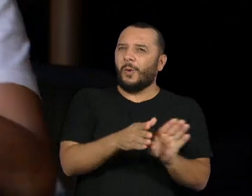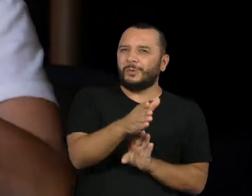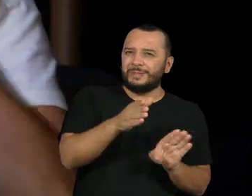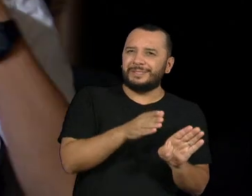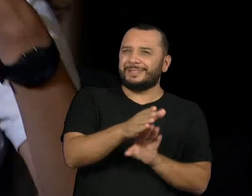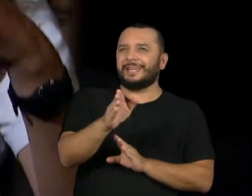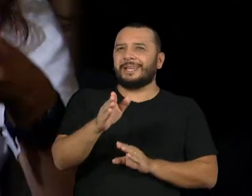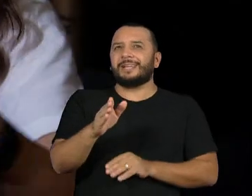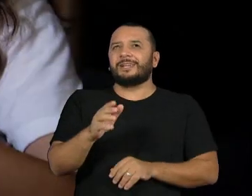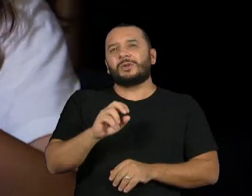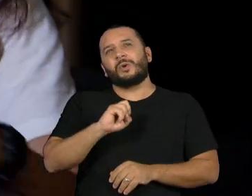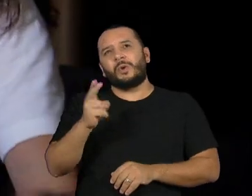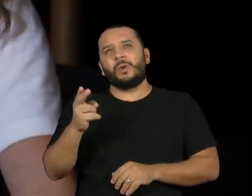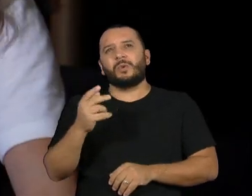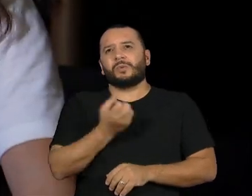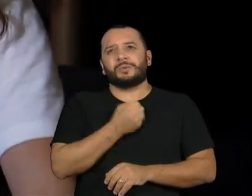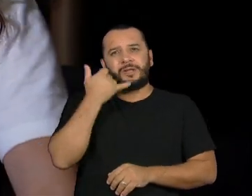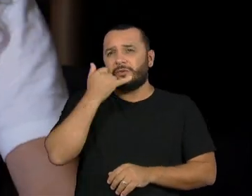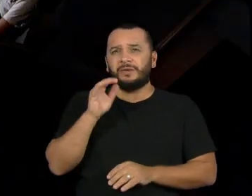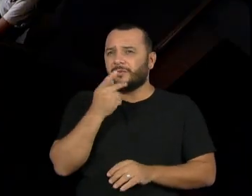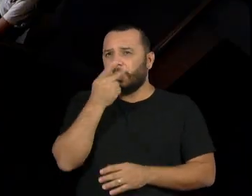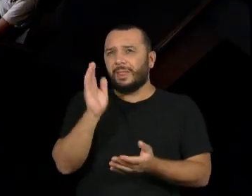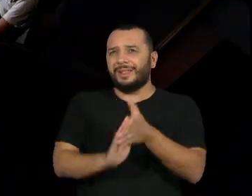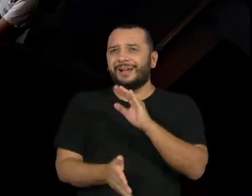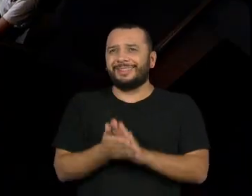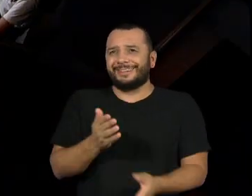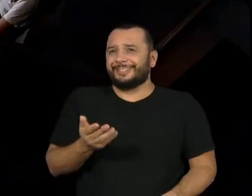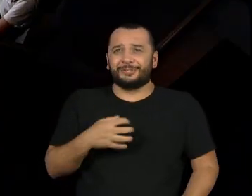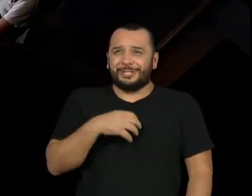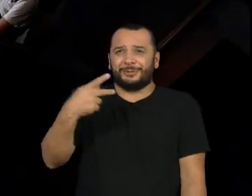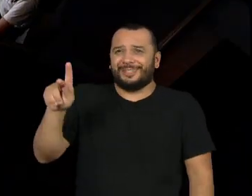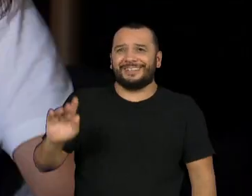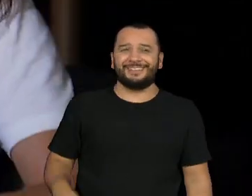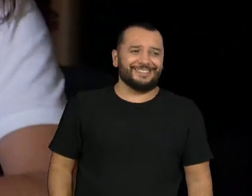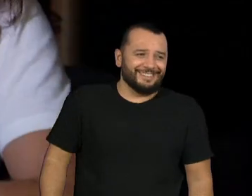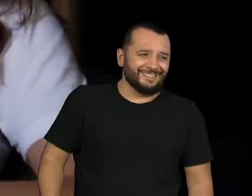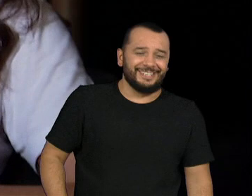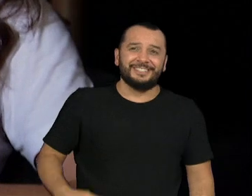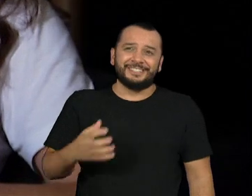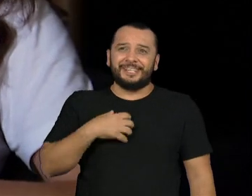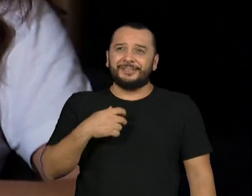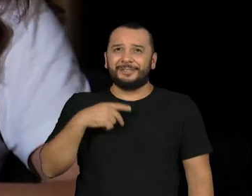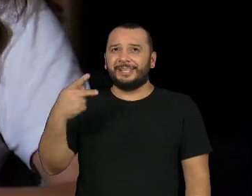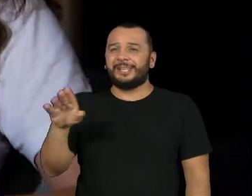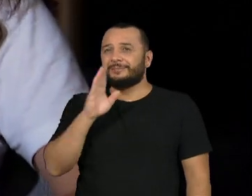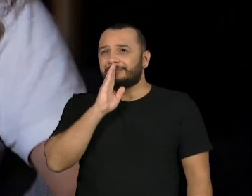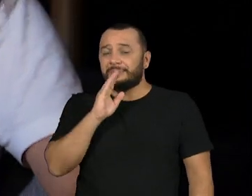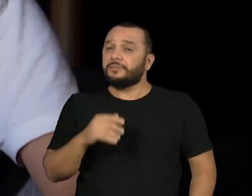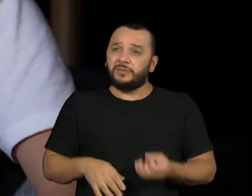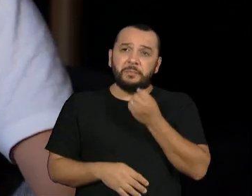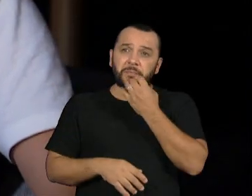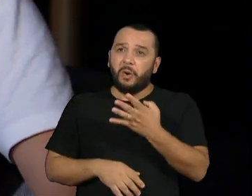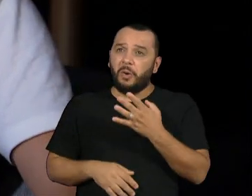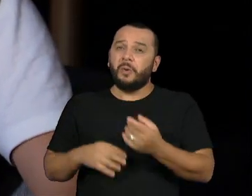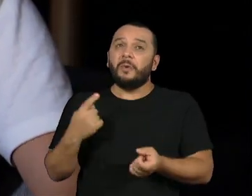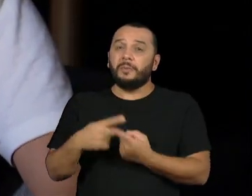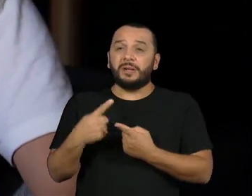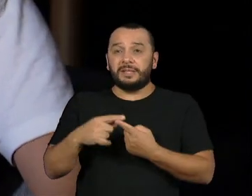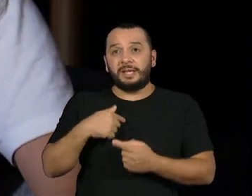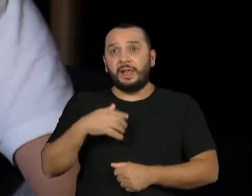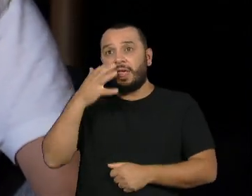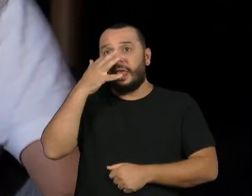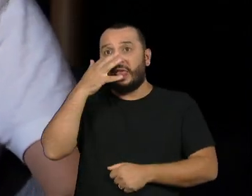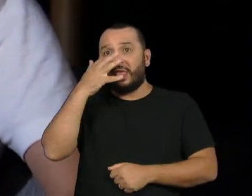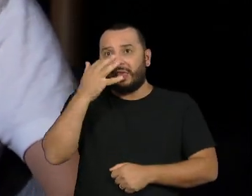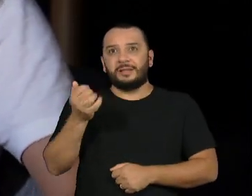Sim. telefone, mas nada, né? Também é o jeito dele, assim, de não falar nada. E no fim foi bom, porque se ele não estava muito impressionado,